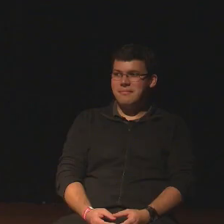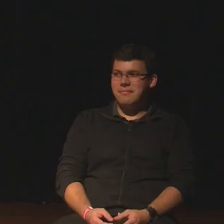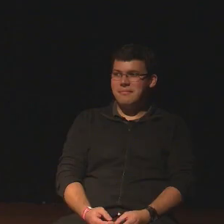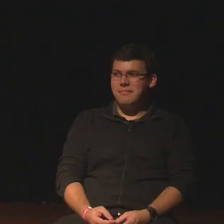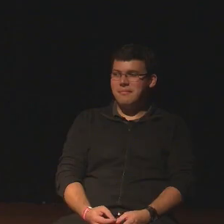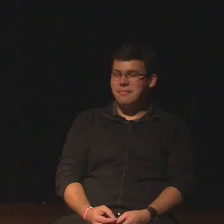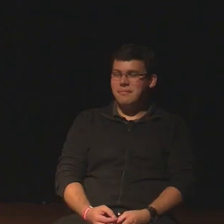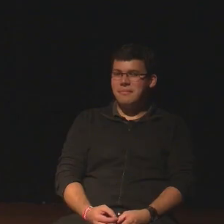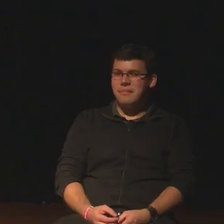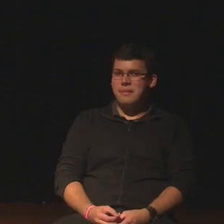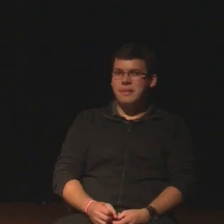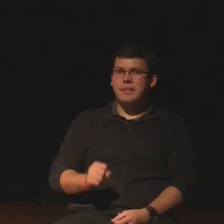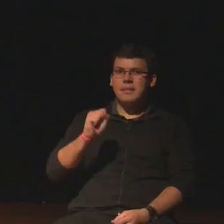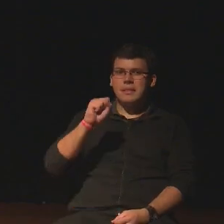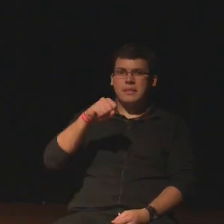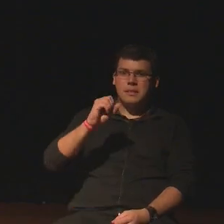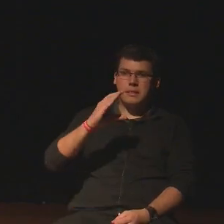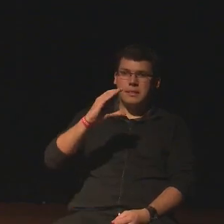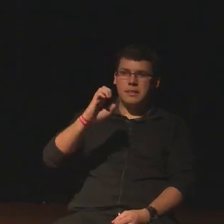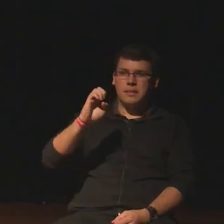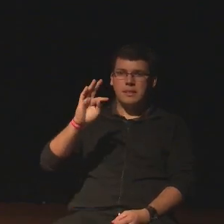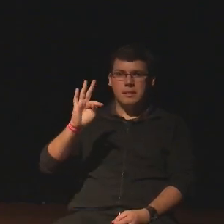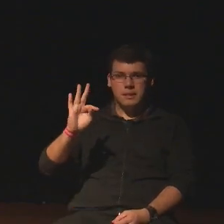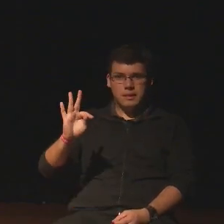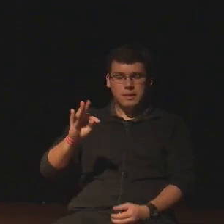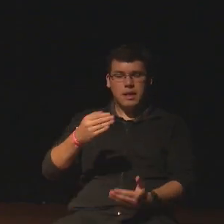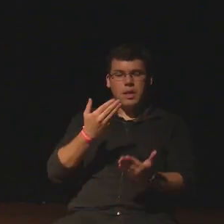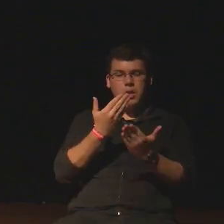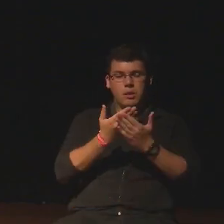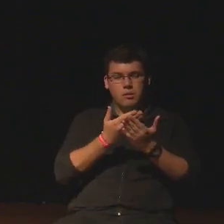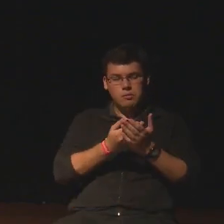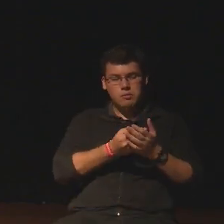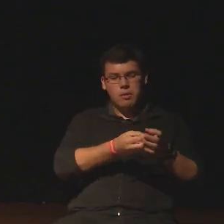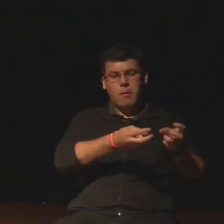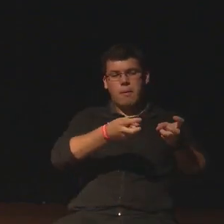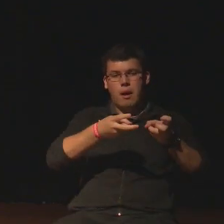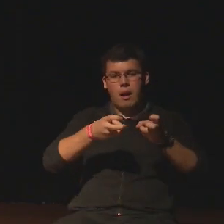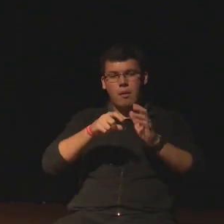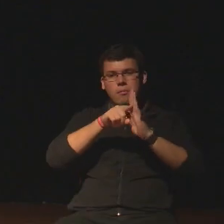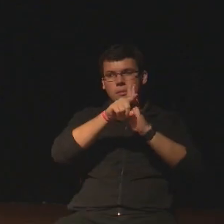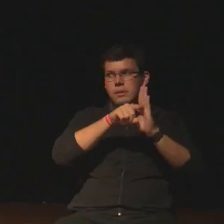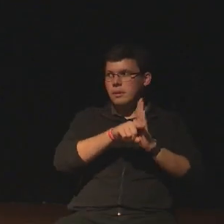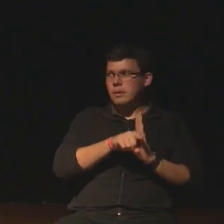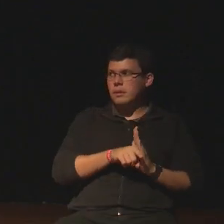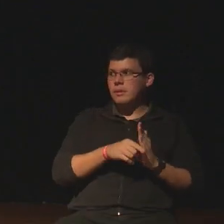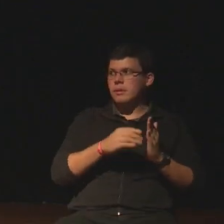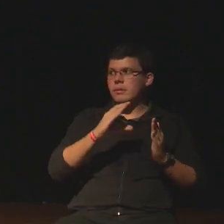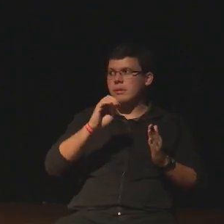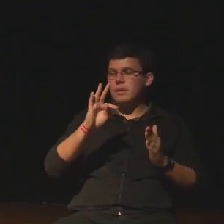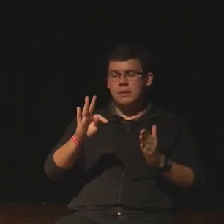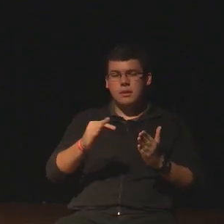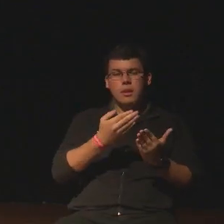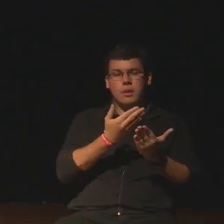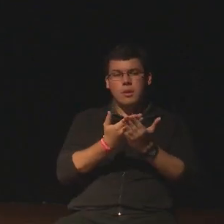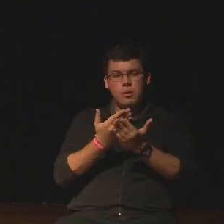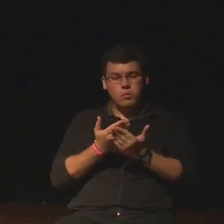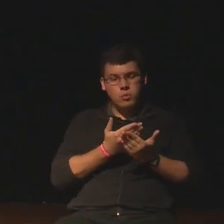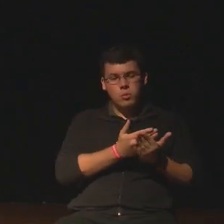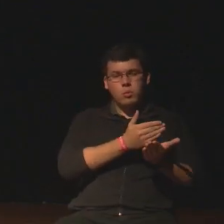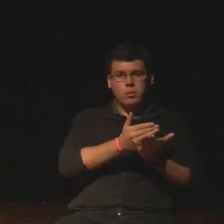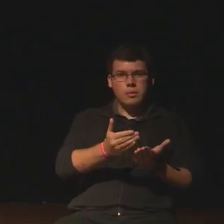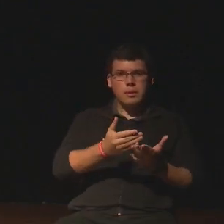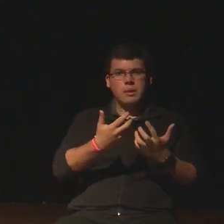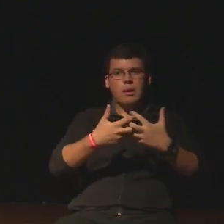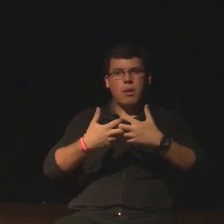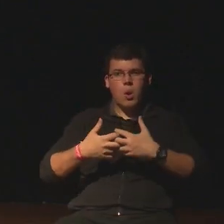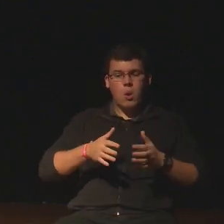em consideração pela CET nos estudos. Isso tudo, no momento que a CET realiza os estudos, ela faz uma identificação de todos esses equipamentos do